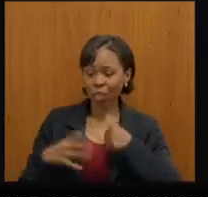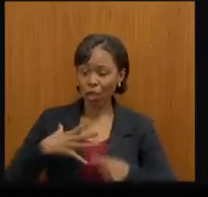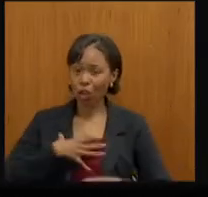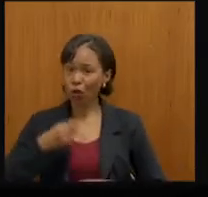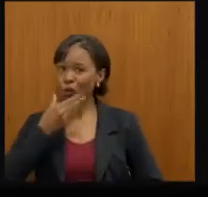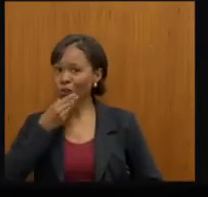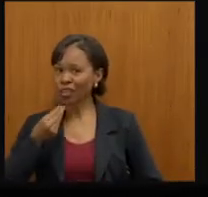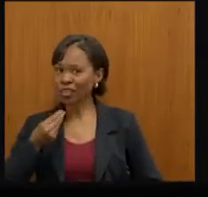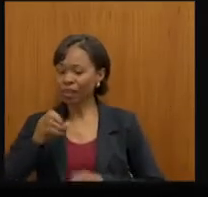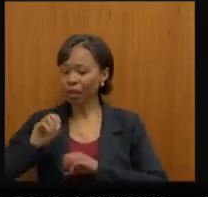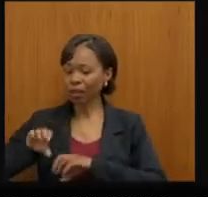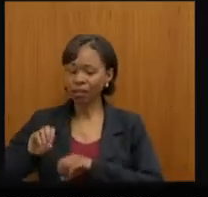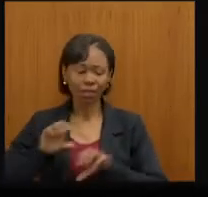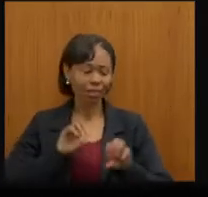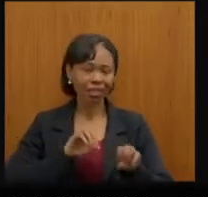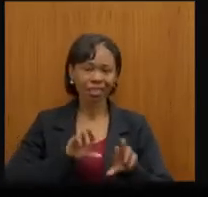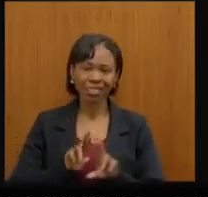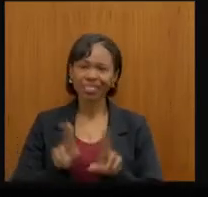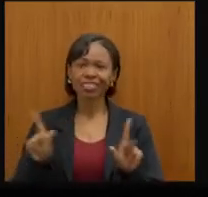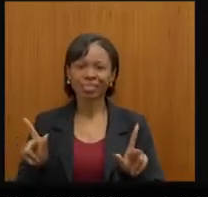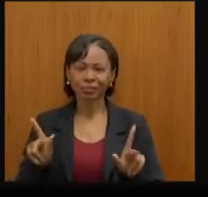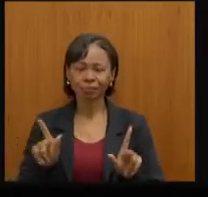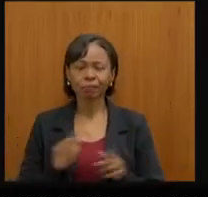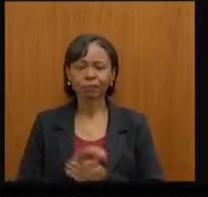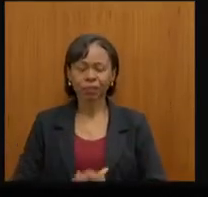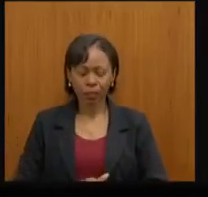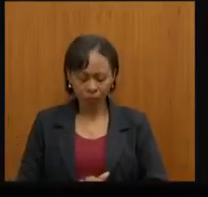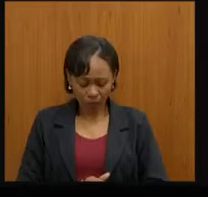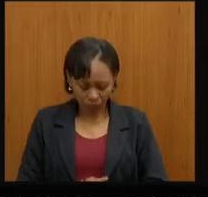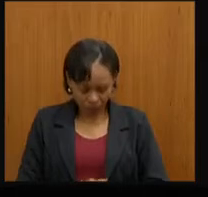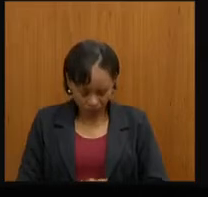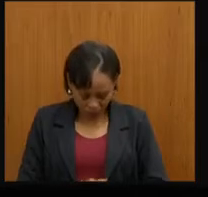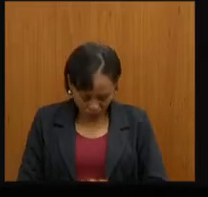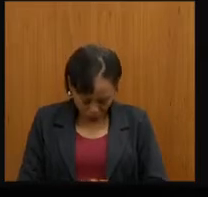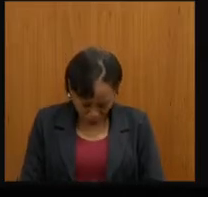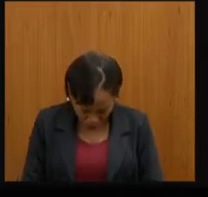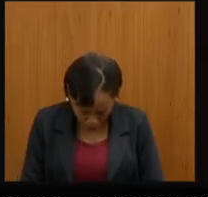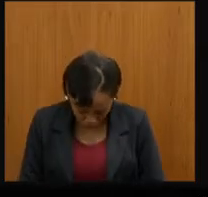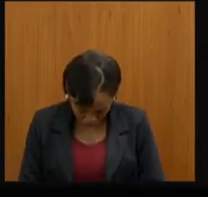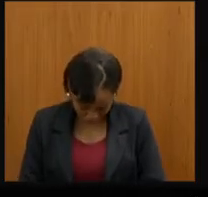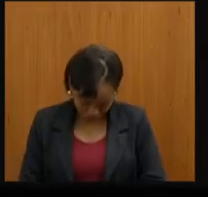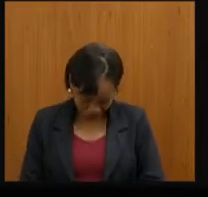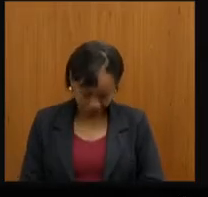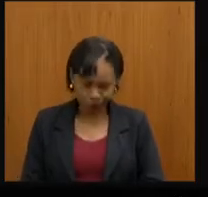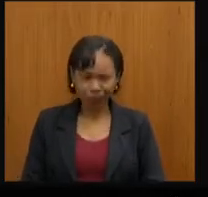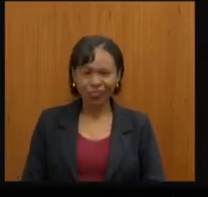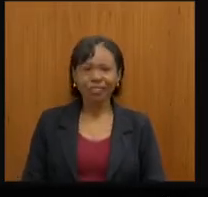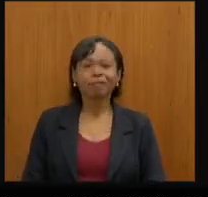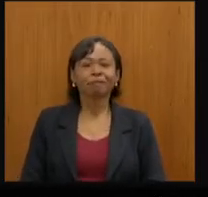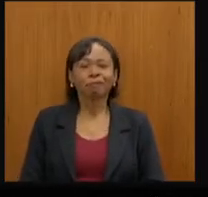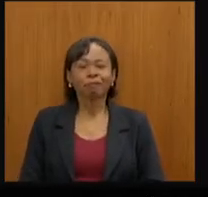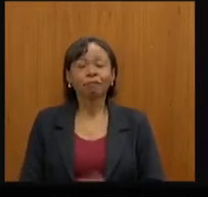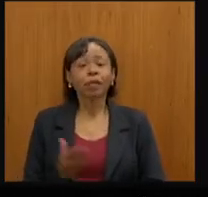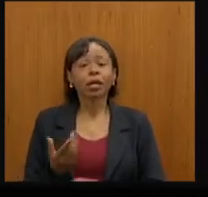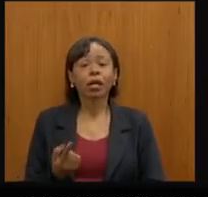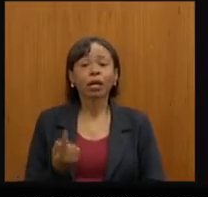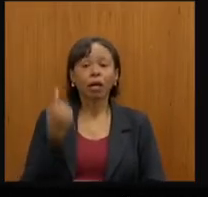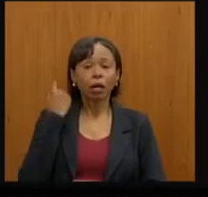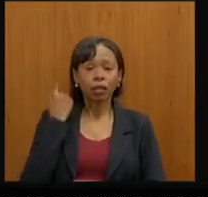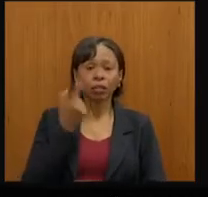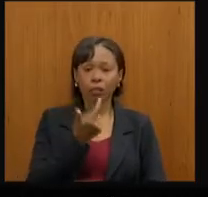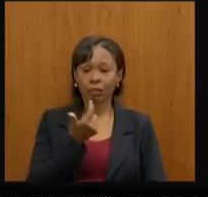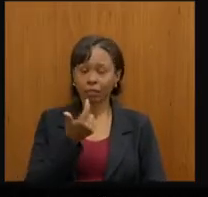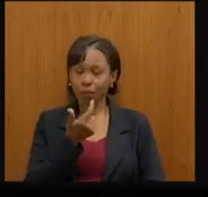para os jovens executivos em 2018 Assembleia Legislativa de Minas através da escola do